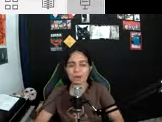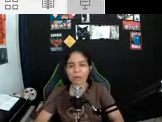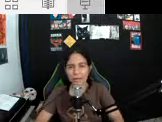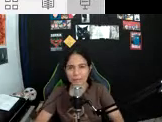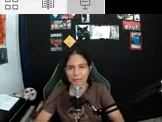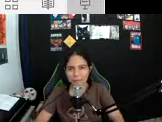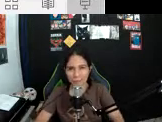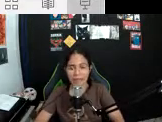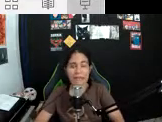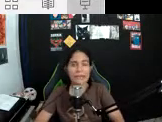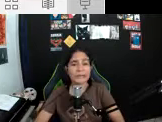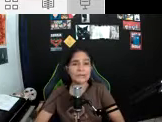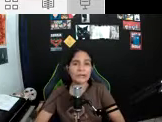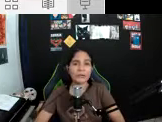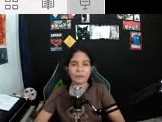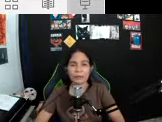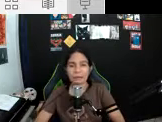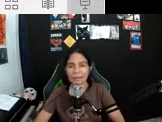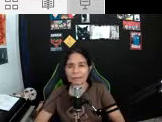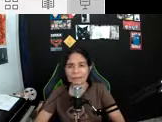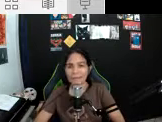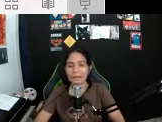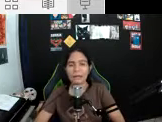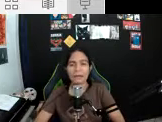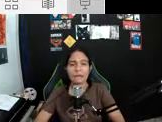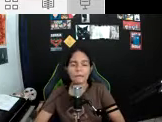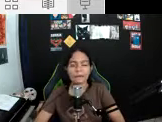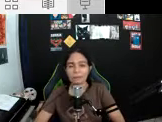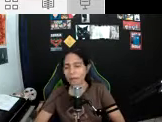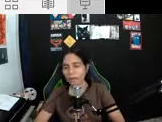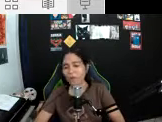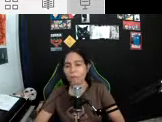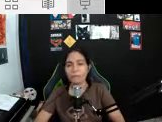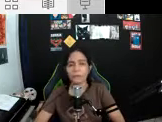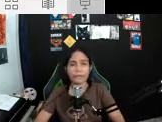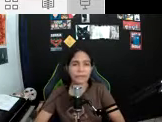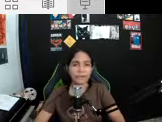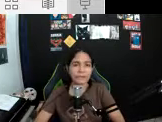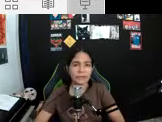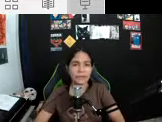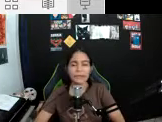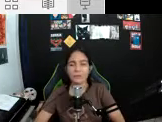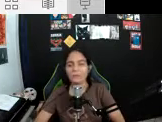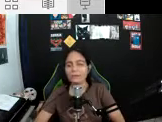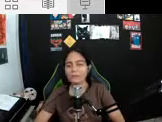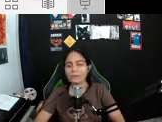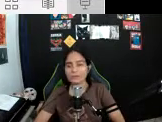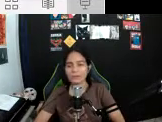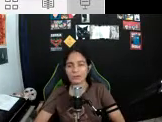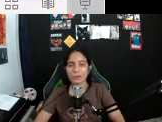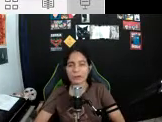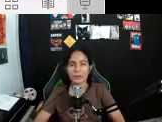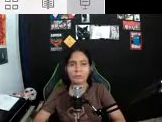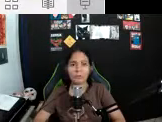de violência. Seja uma violência verbal, uma violência física, uma